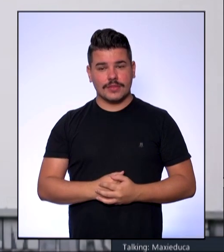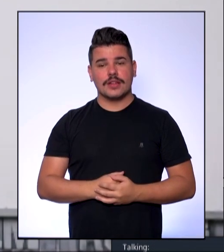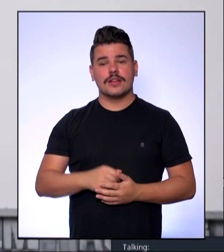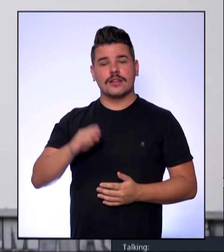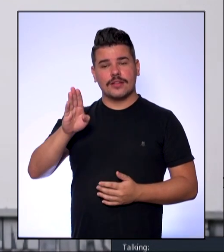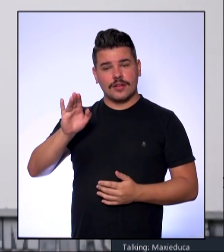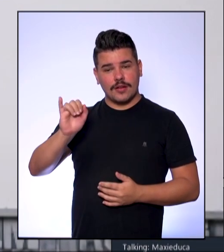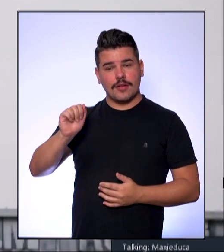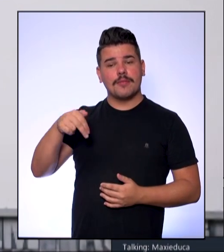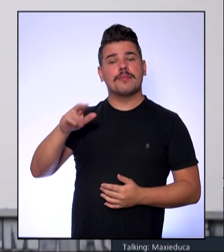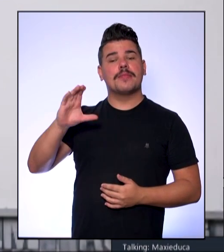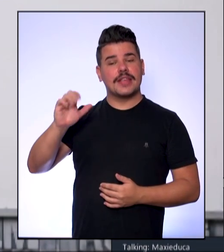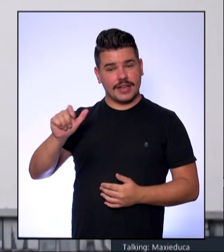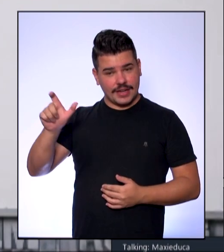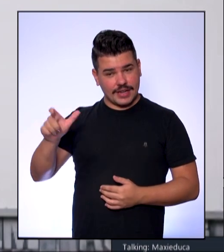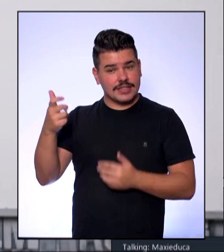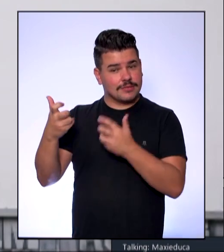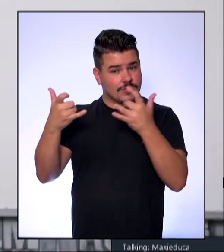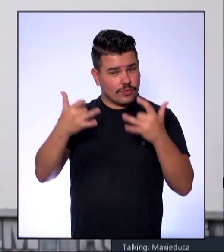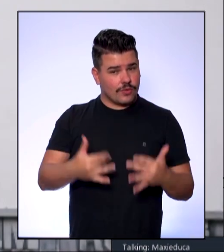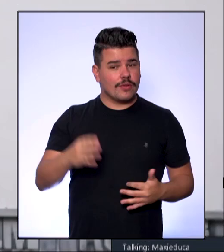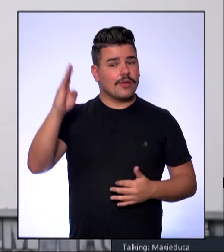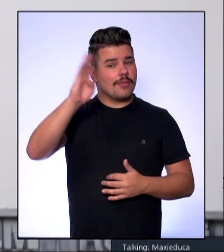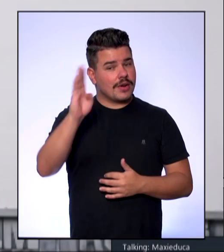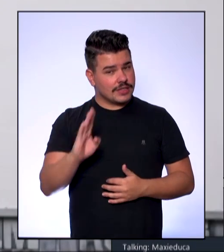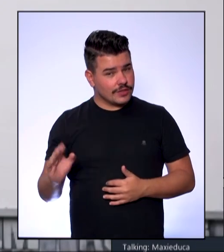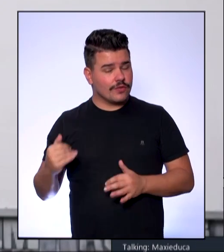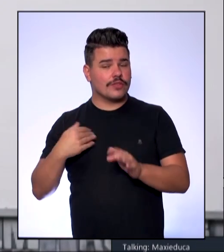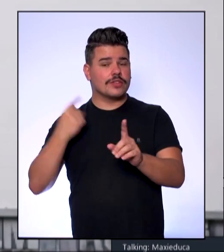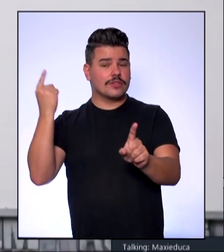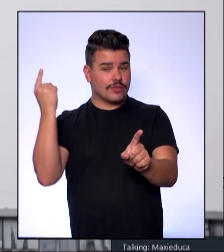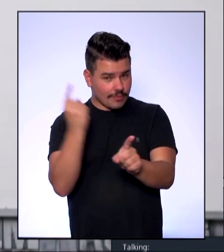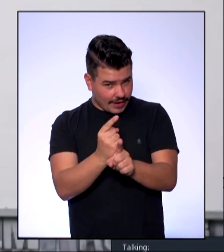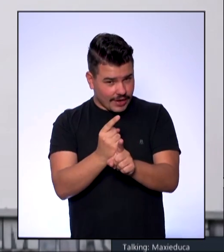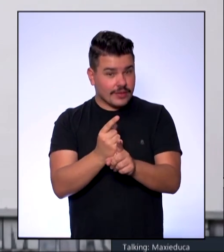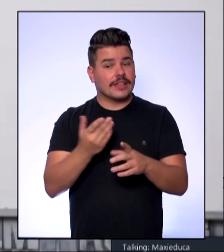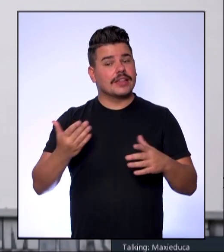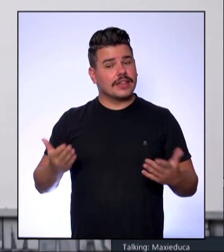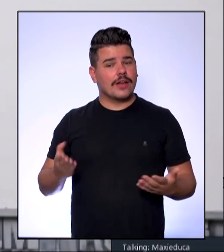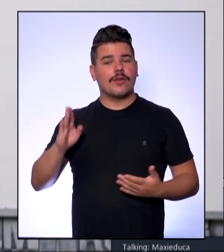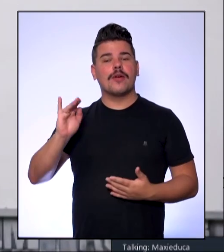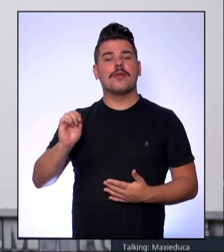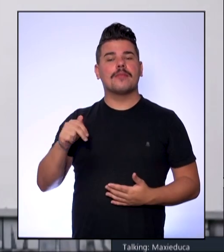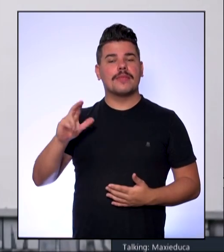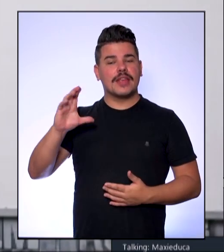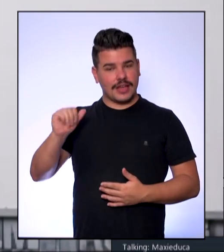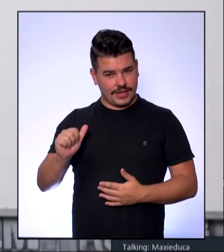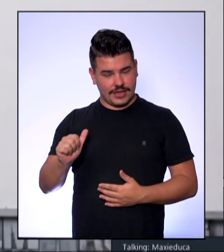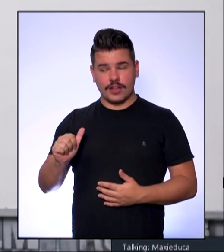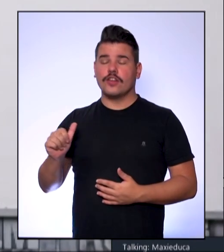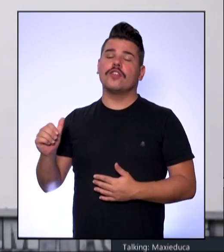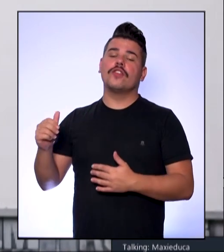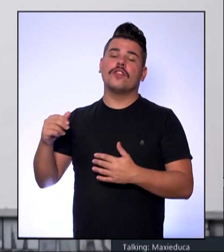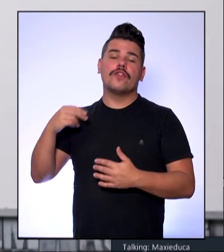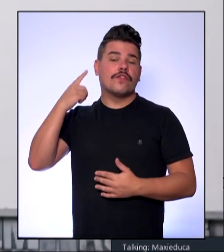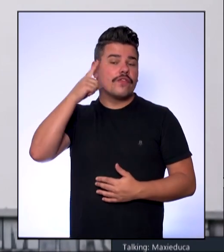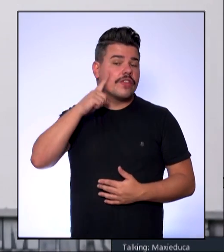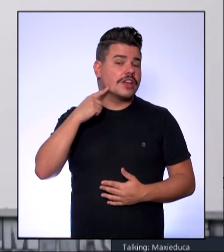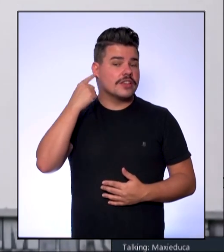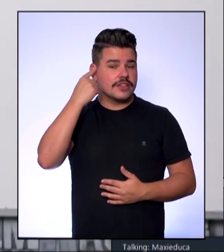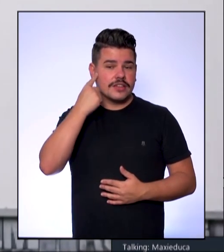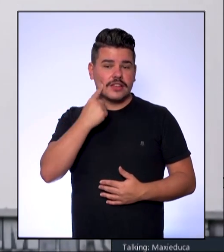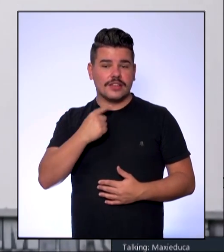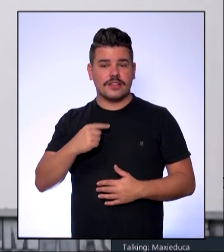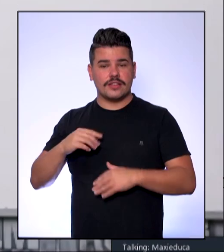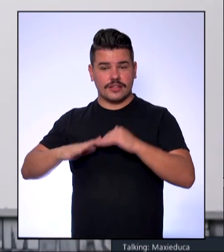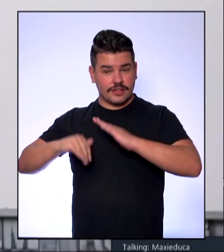Bianca, o Brasil ele foi encontrado ou descoberta? Bianca, para os vestibulares, né, da região